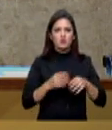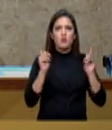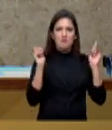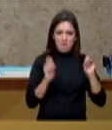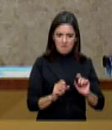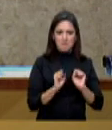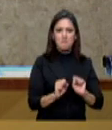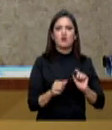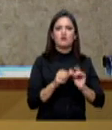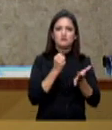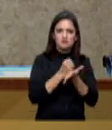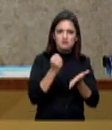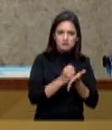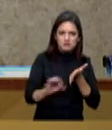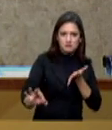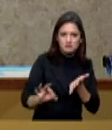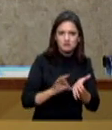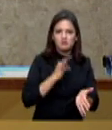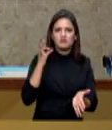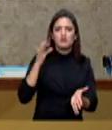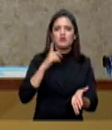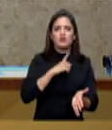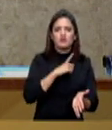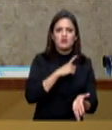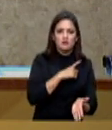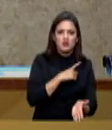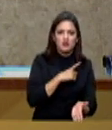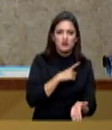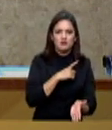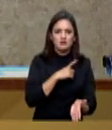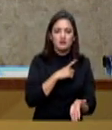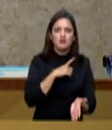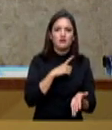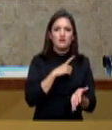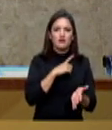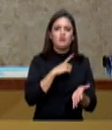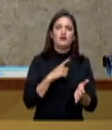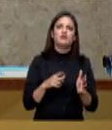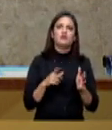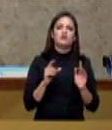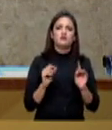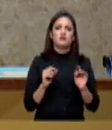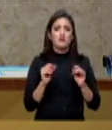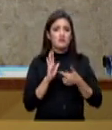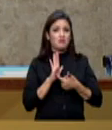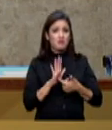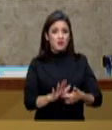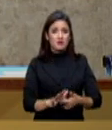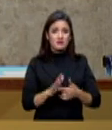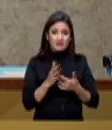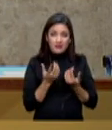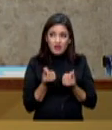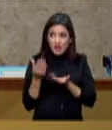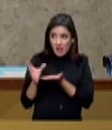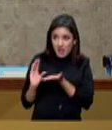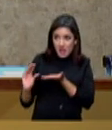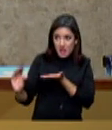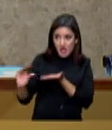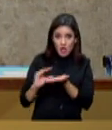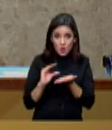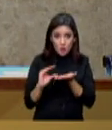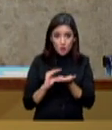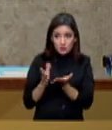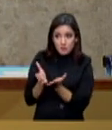constituir consórcios intermunicipais com a finalidade legalmente Expressa de reunir os recursos financeiros um